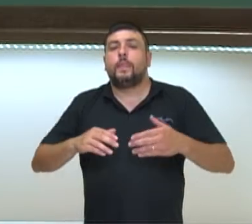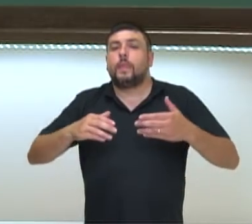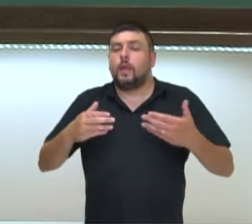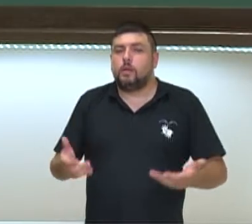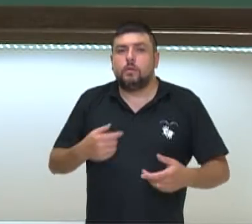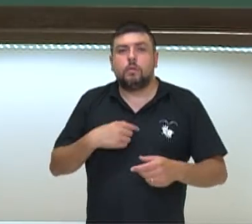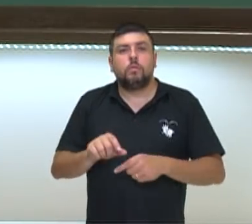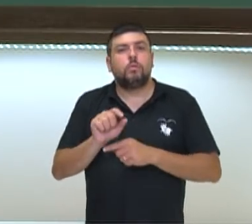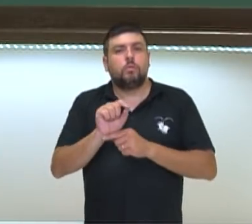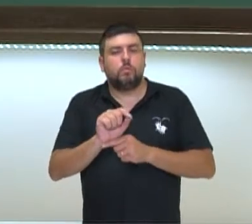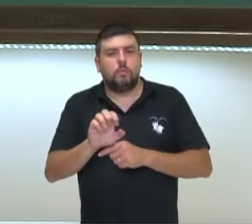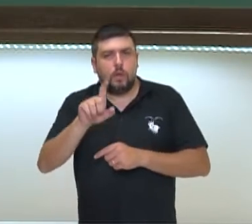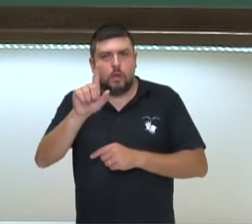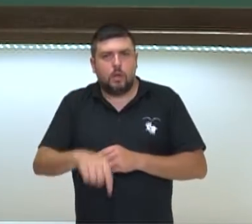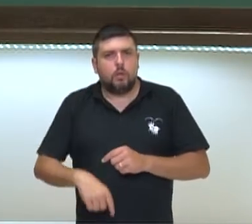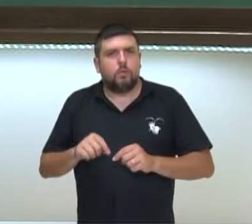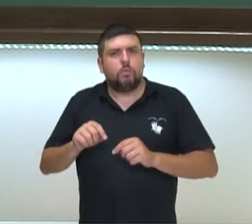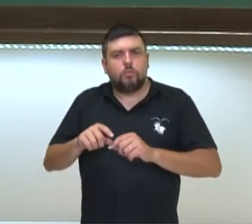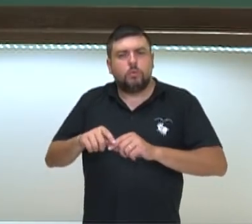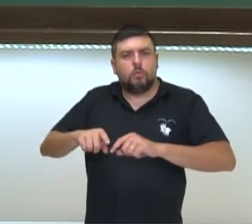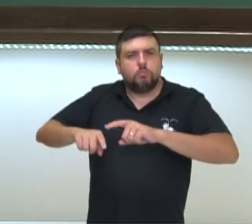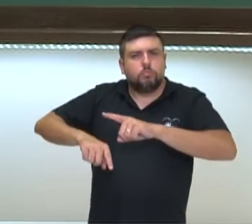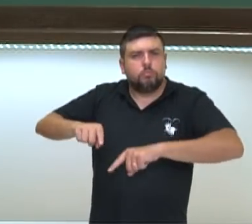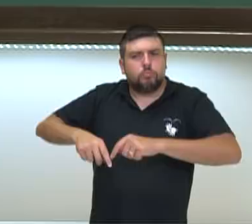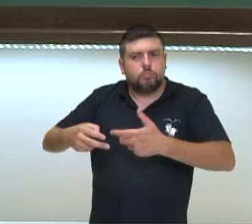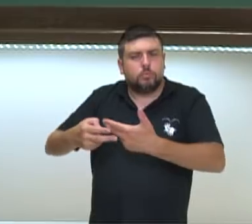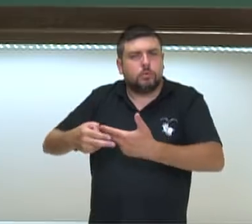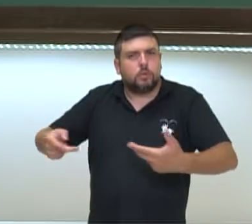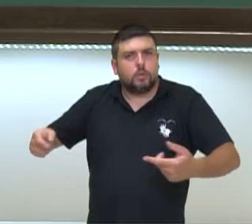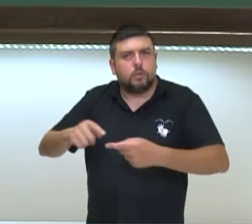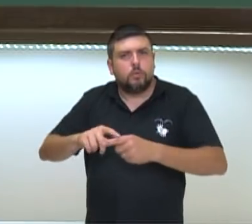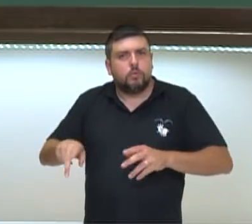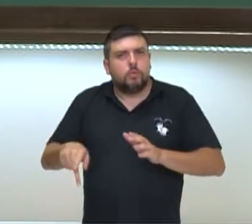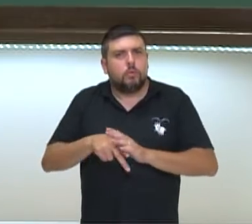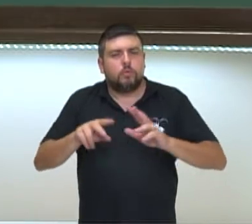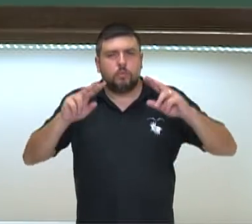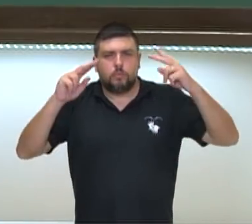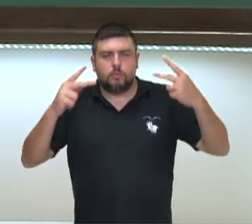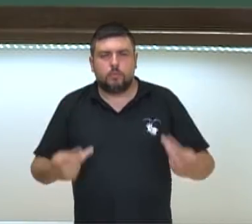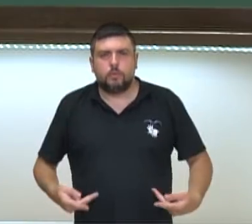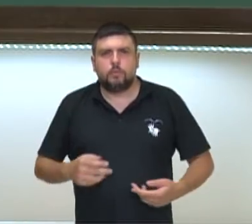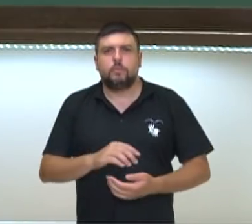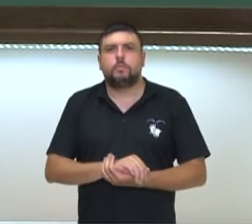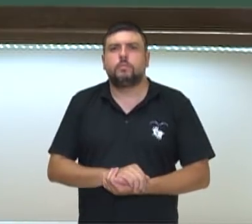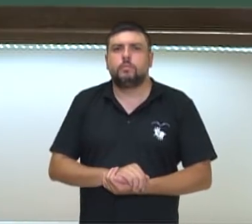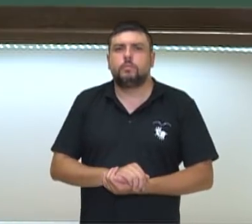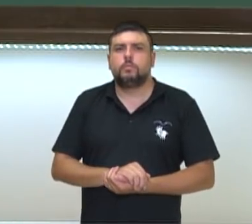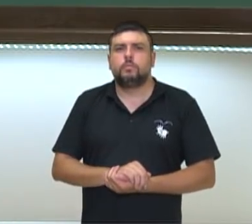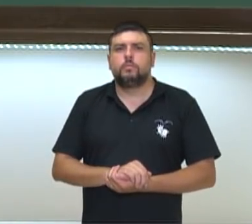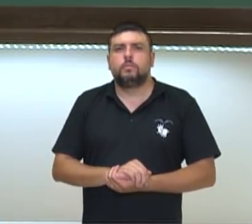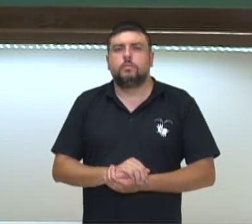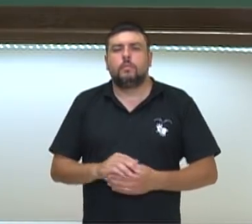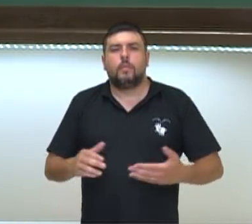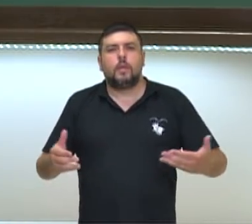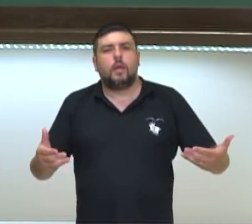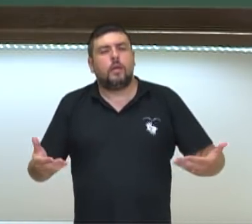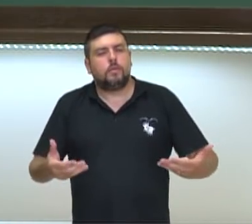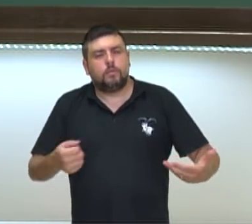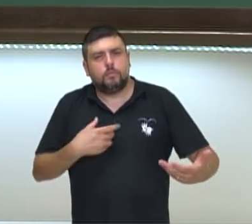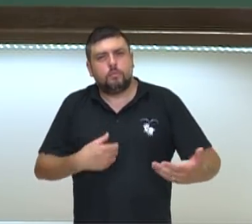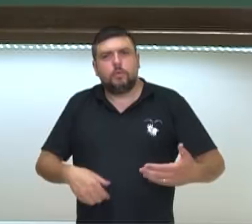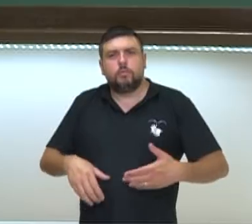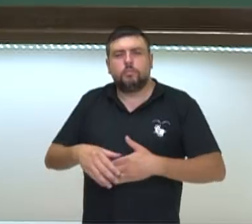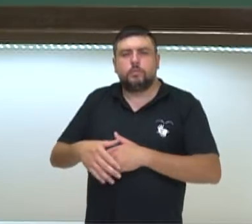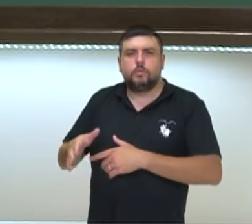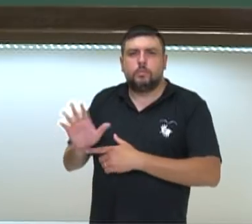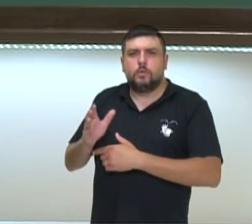do patrimônio histórico material e imaterial da humanidade. E eu me despeço de vocês com o tradicional Shalom para quem é